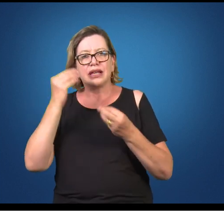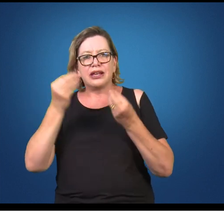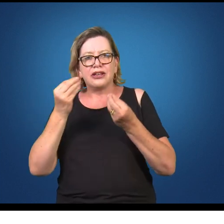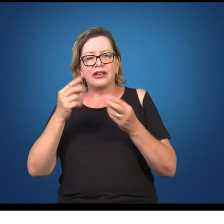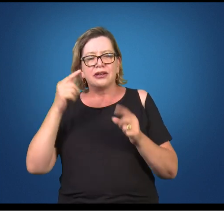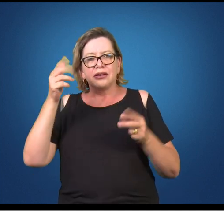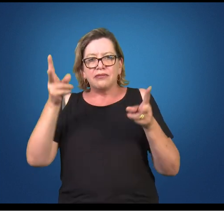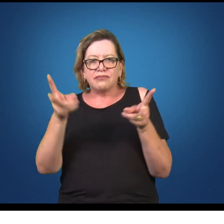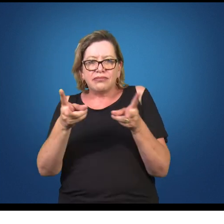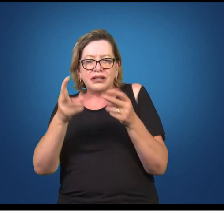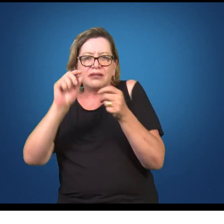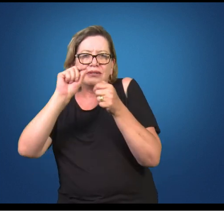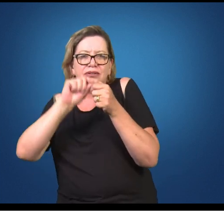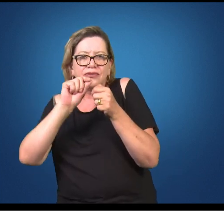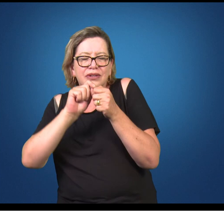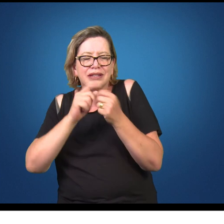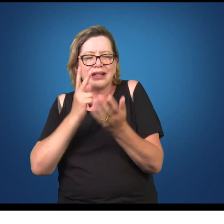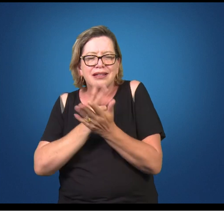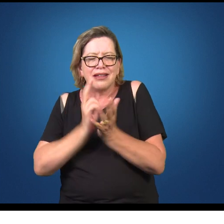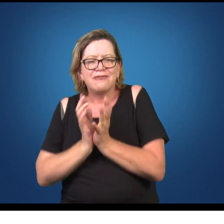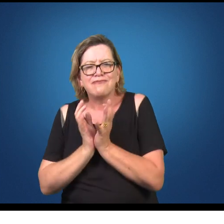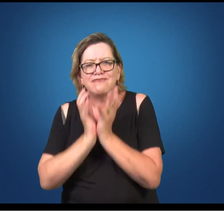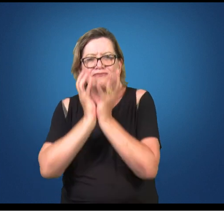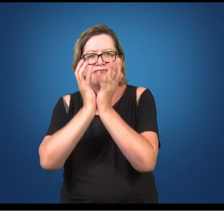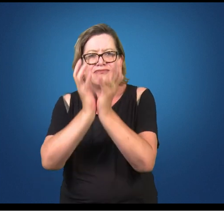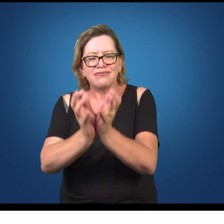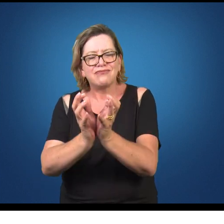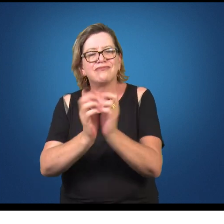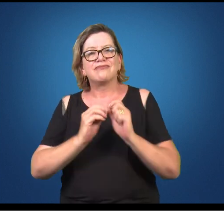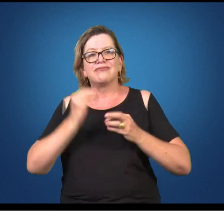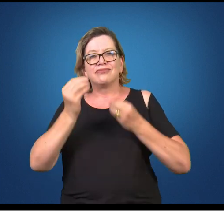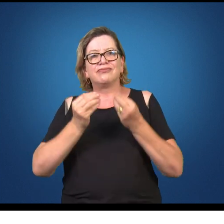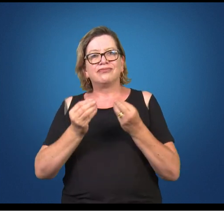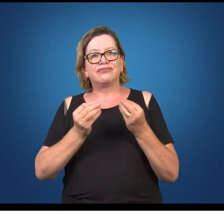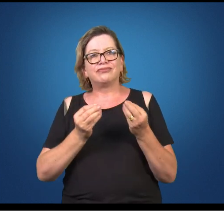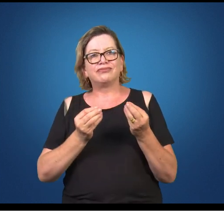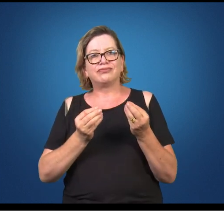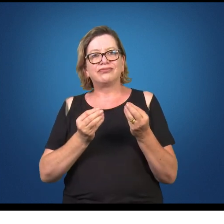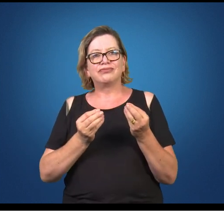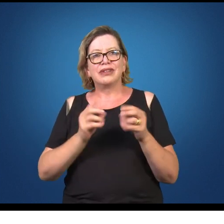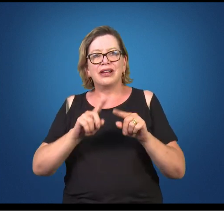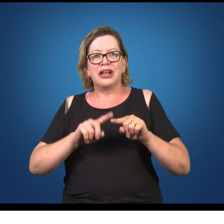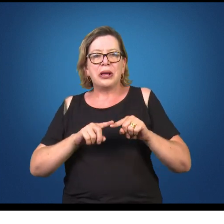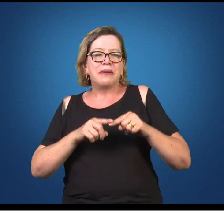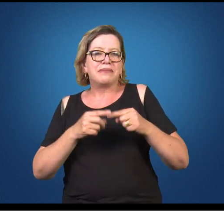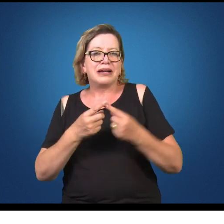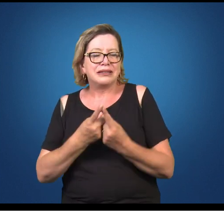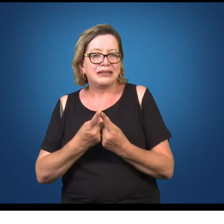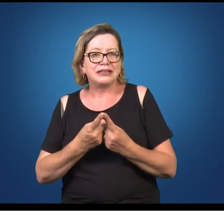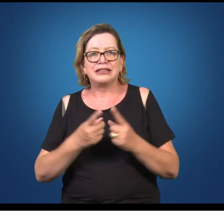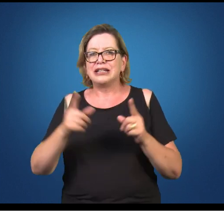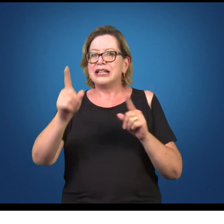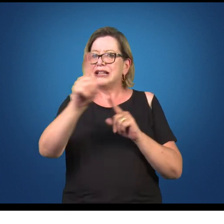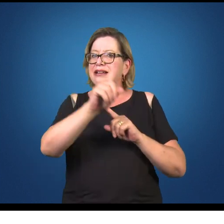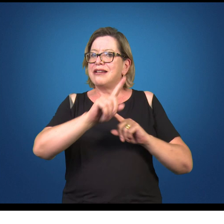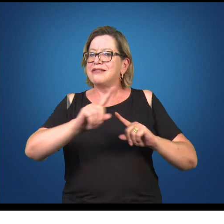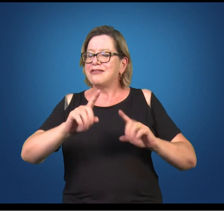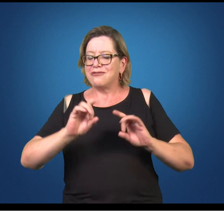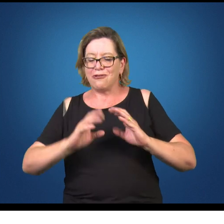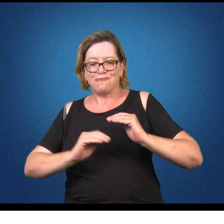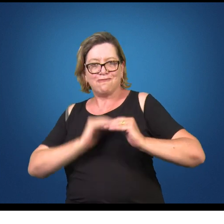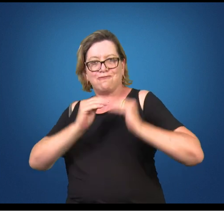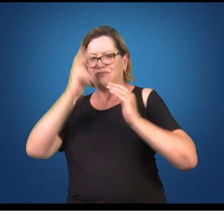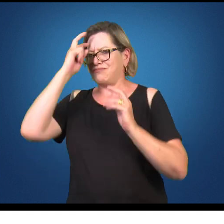leva em conta esse fazer ativo, né? Uhum. Essa produção, mas não só como um